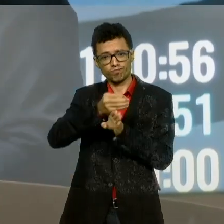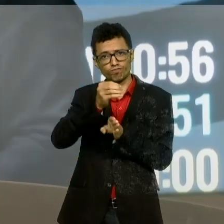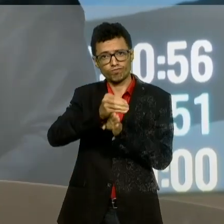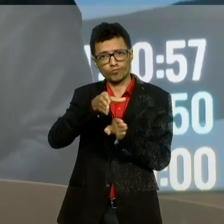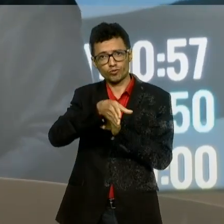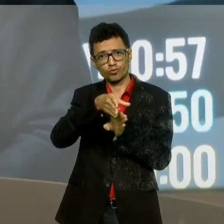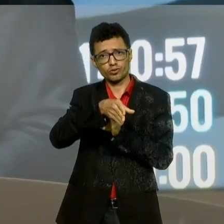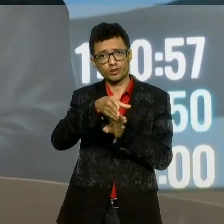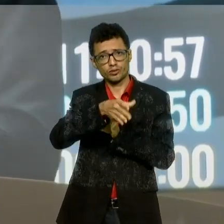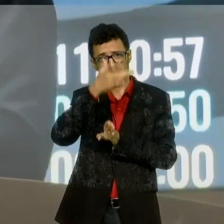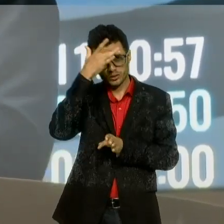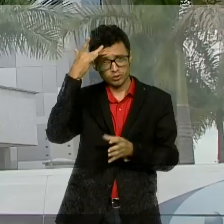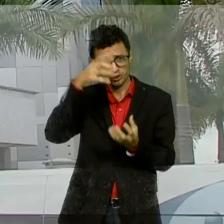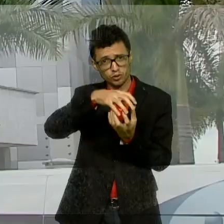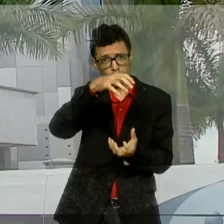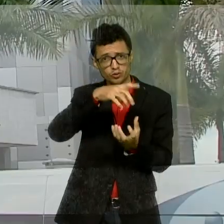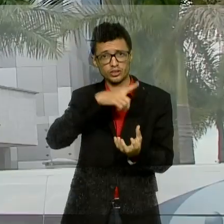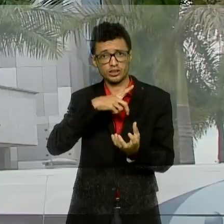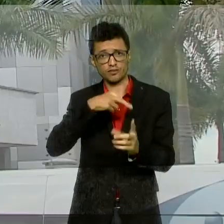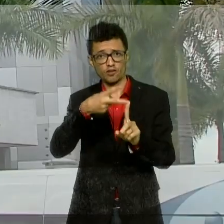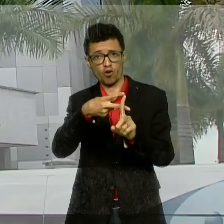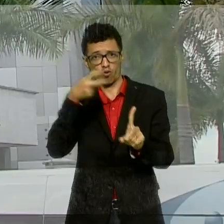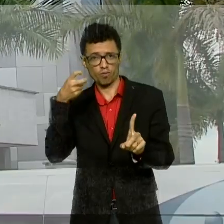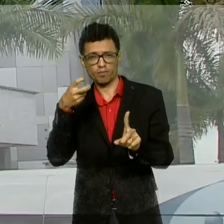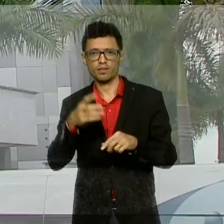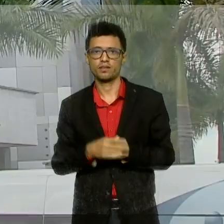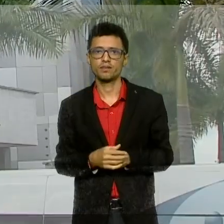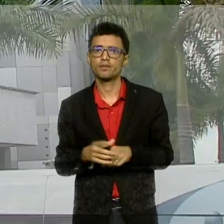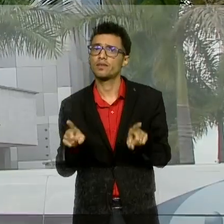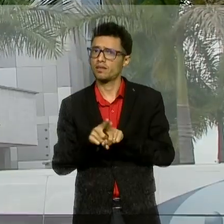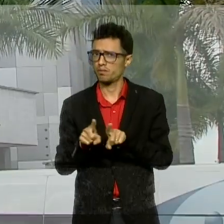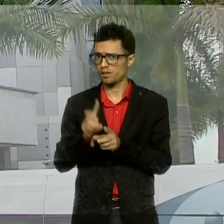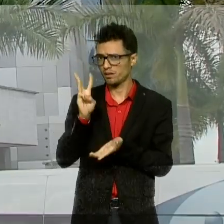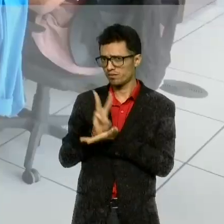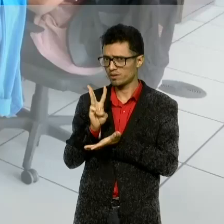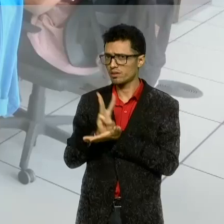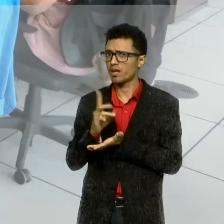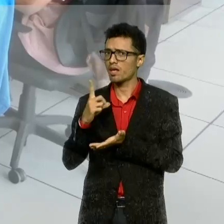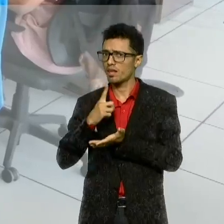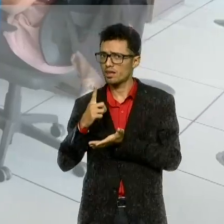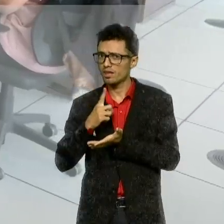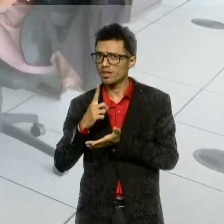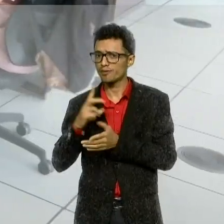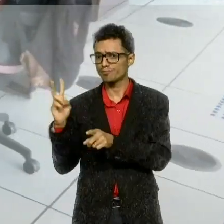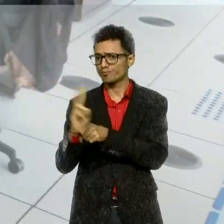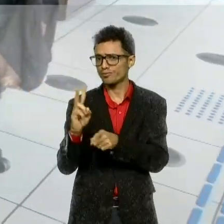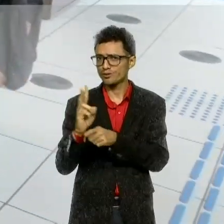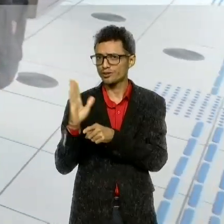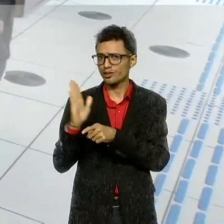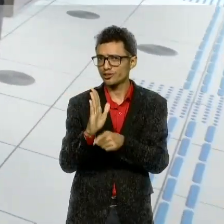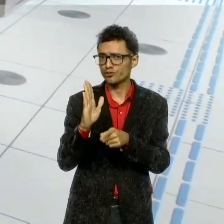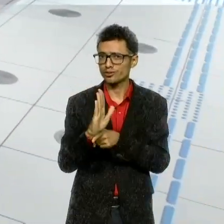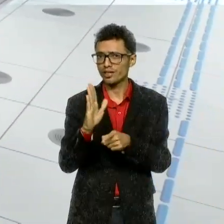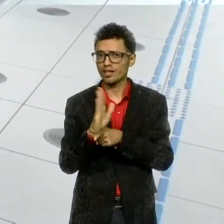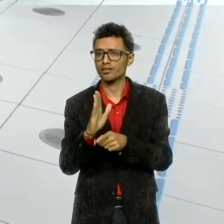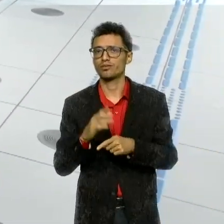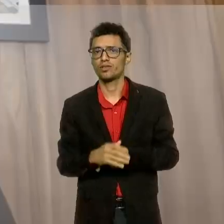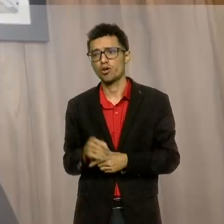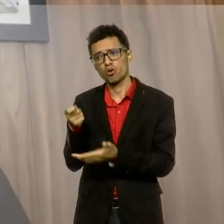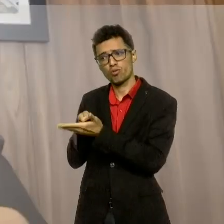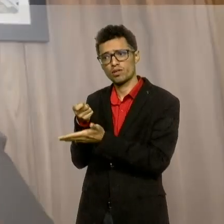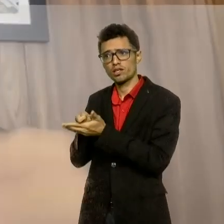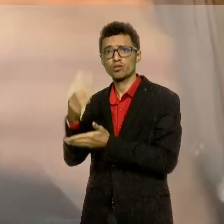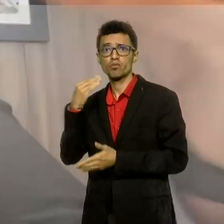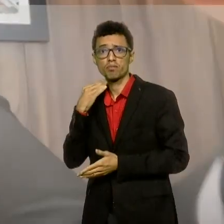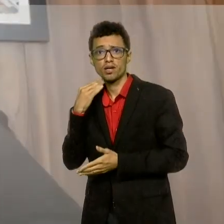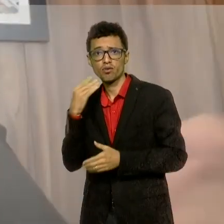idosa que foi vítima de um golpe a Defensoria Pública também tem atuado em favor dos idosos fazendo com que bancos reparem o erro